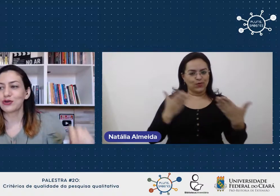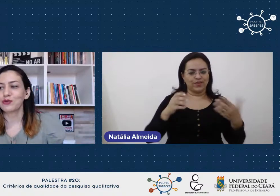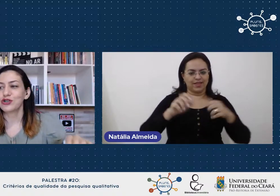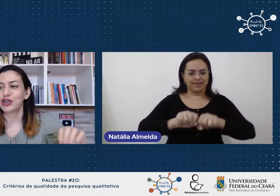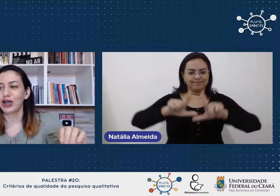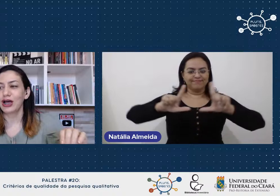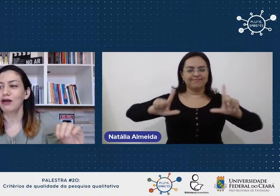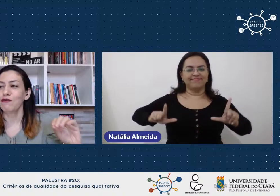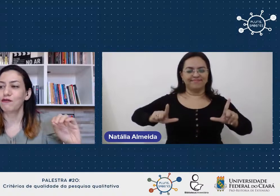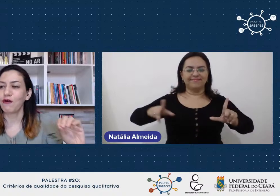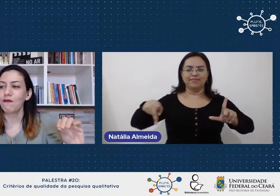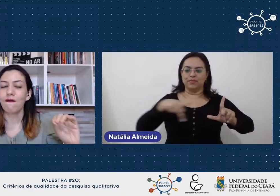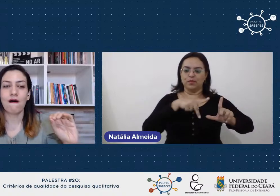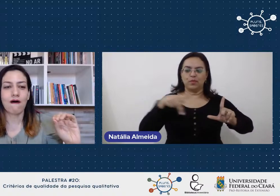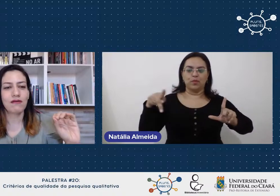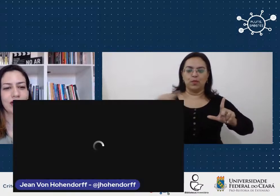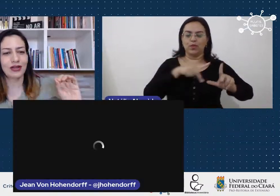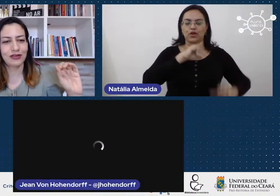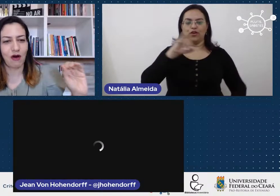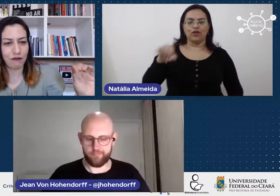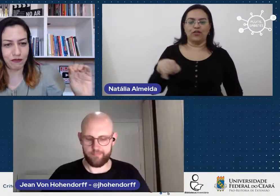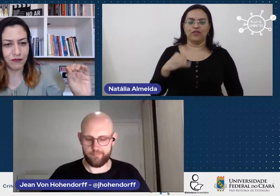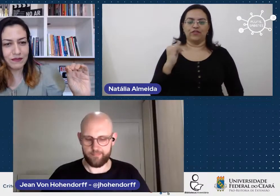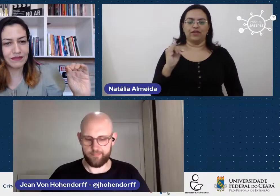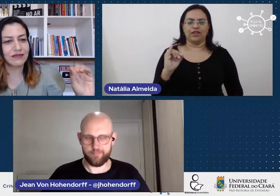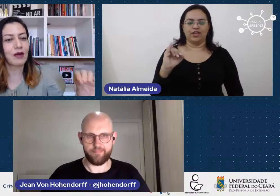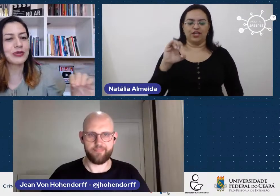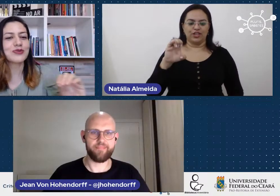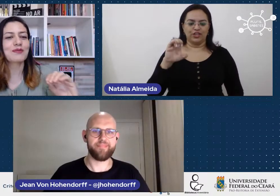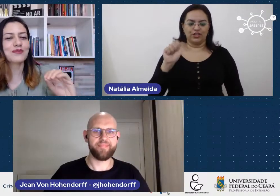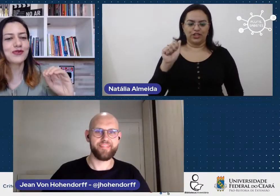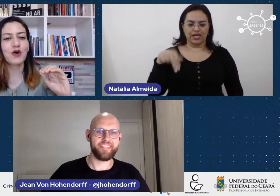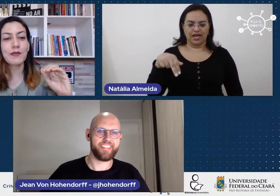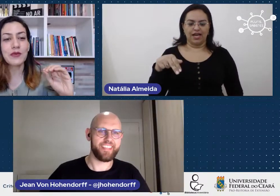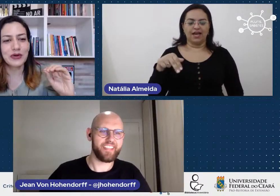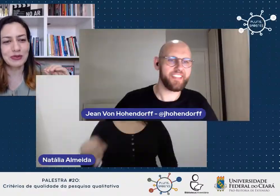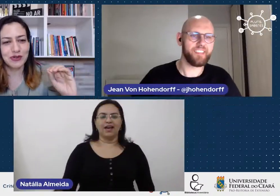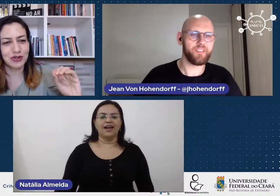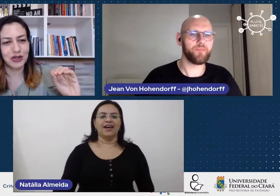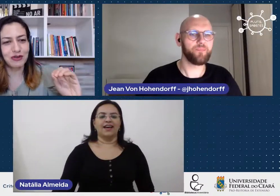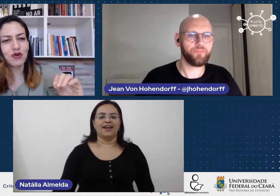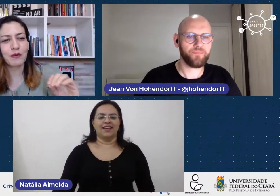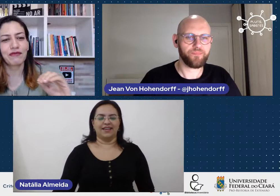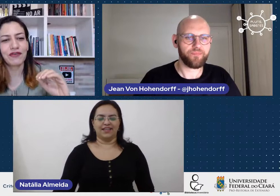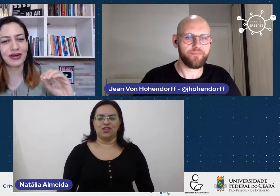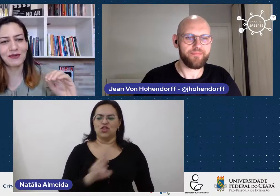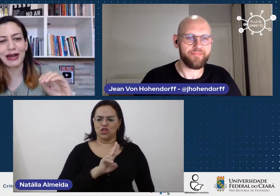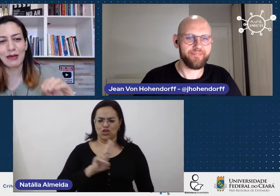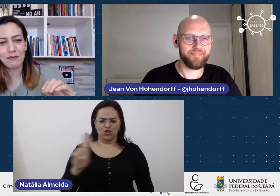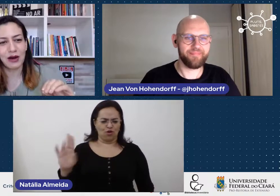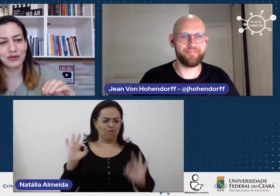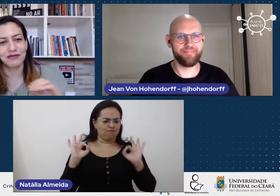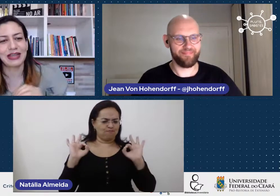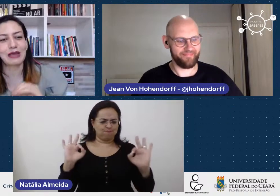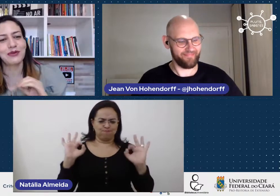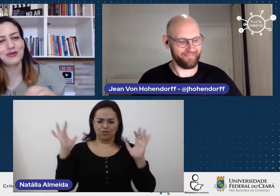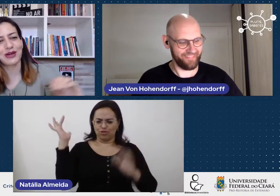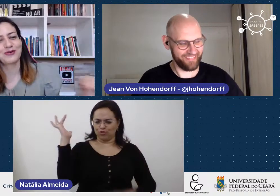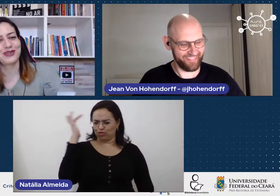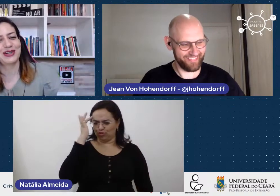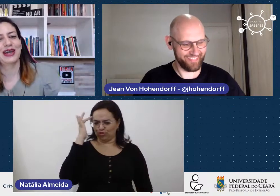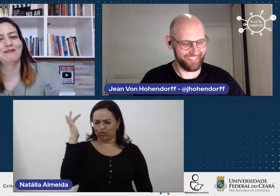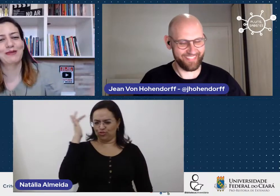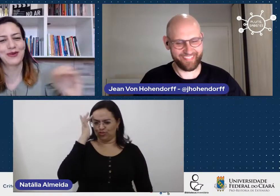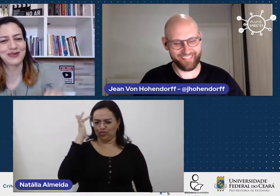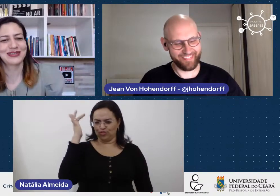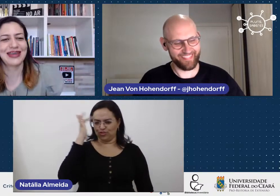o professor Jean von Hohmerdorf. Pessoa de nome muito chique, o um nome franco-alemão. Tive até que pedir